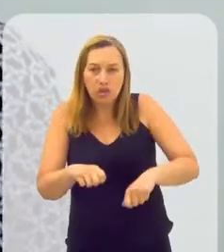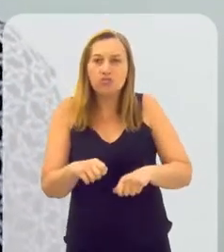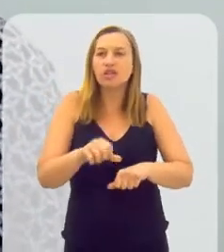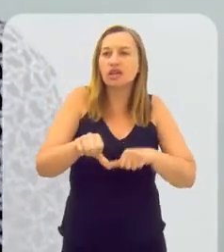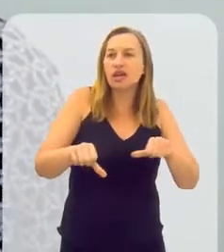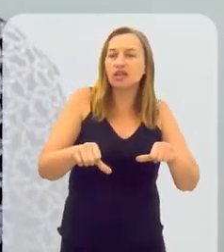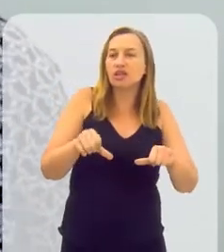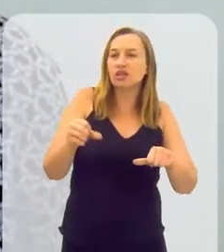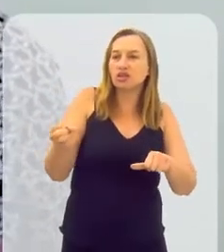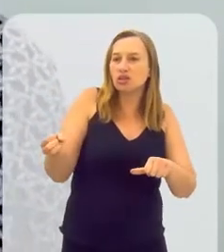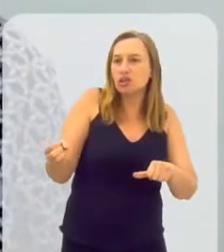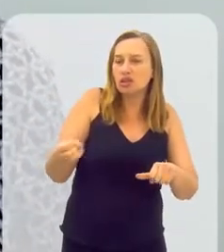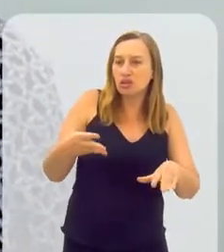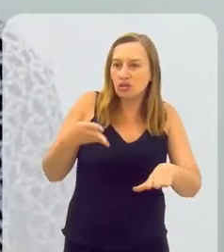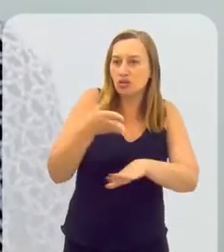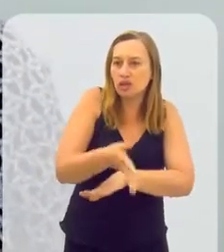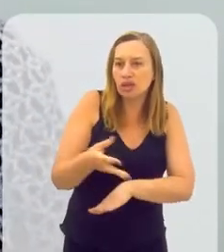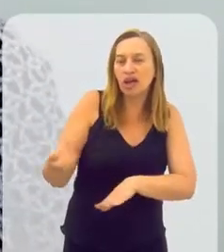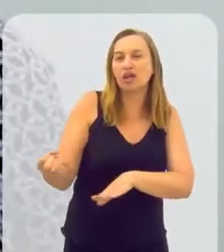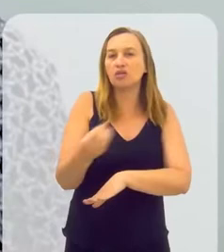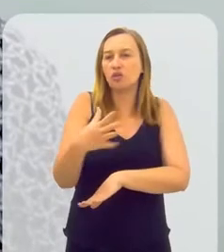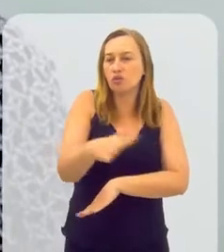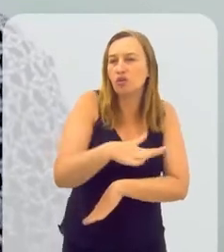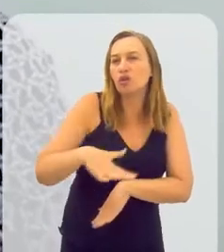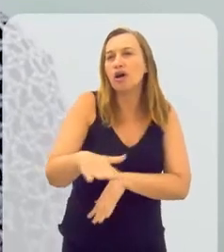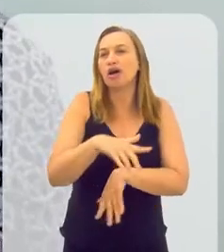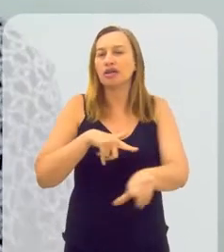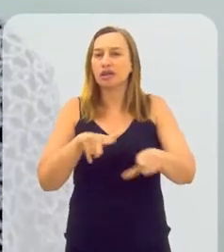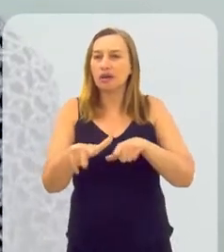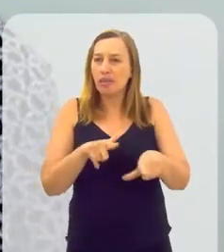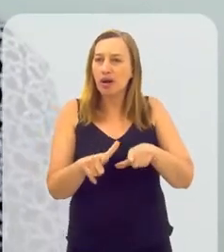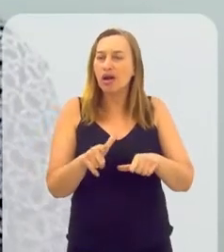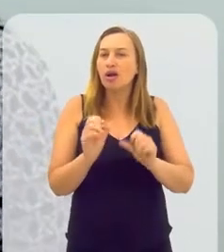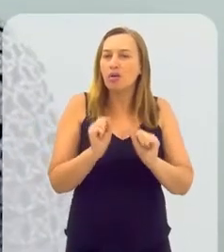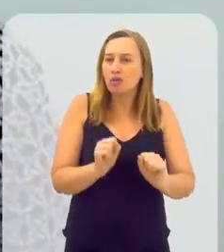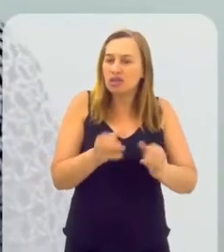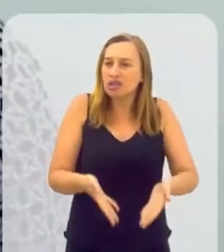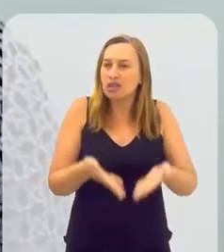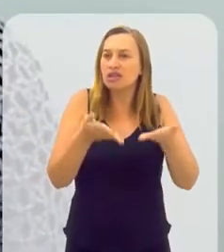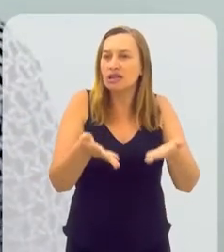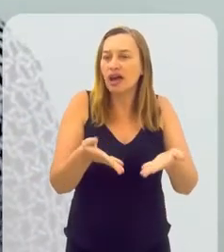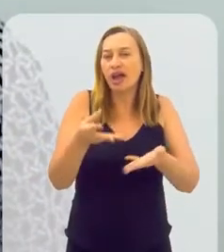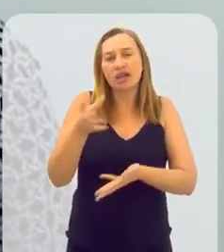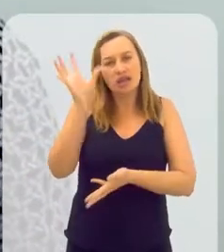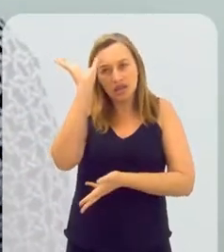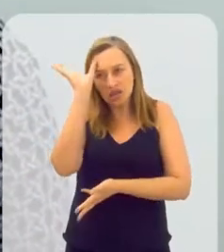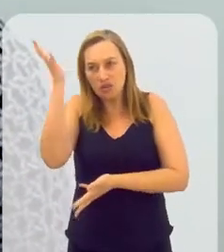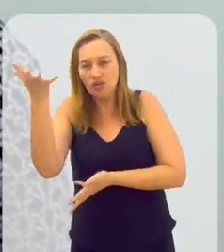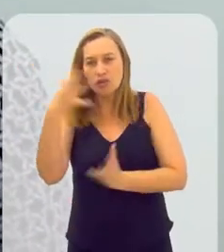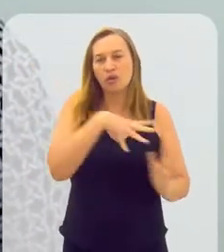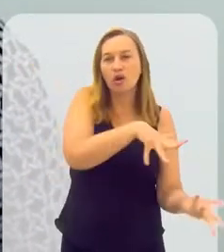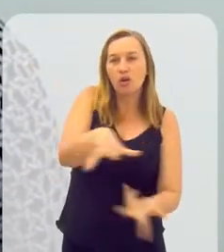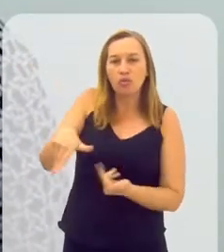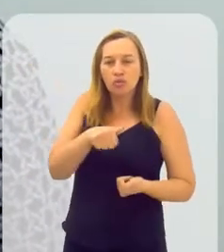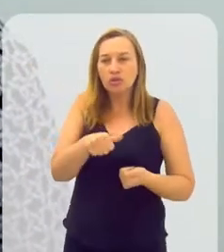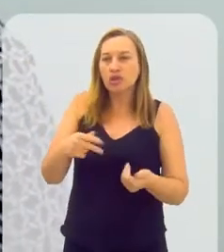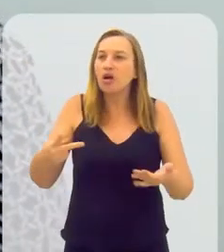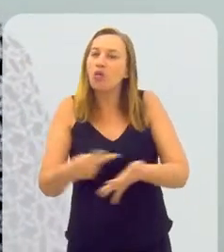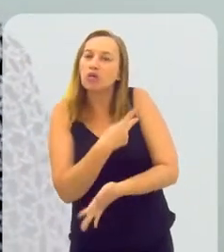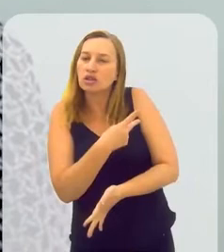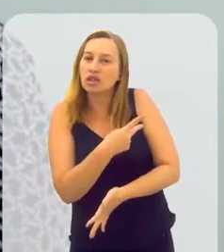gente tenha possibilidade de inovar nesse mercado, nesse mundo, e possa entregar essas soluções para o mundo,